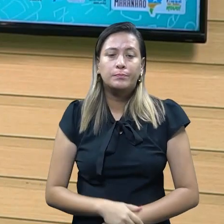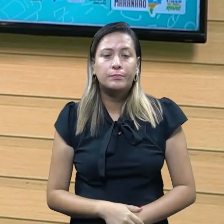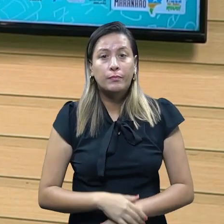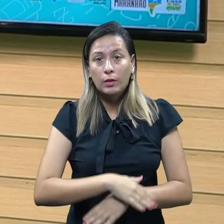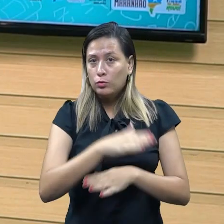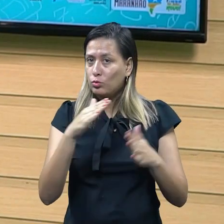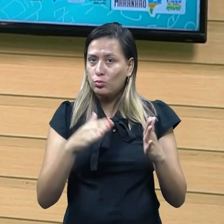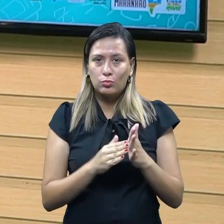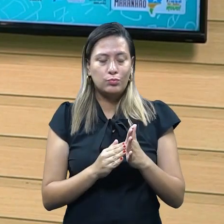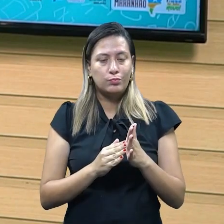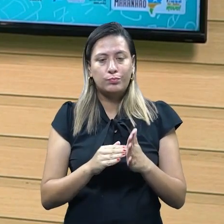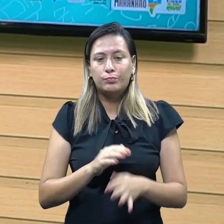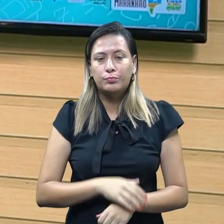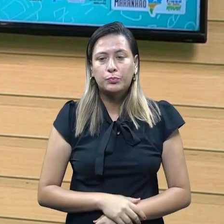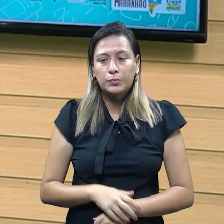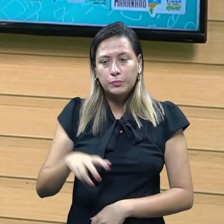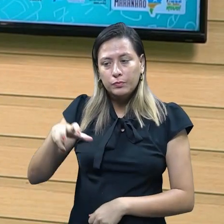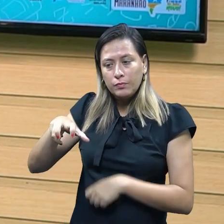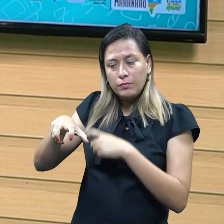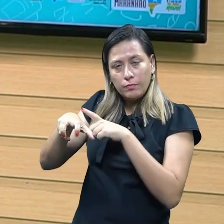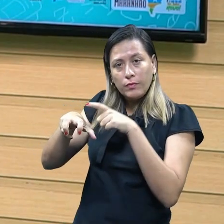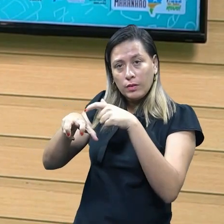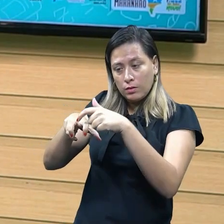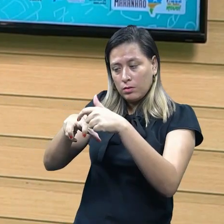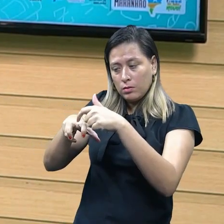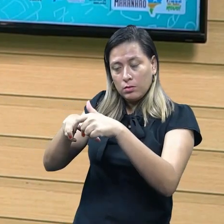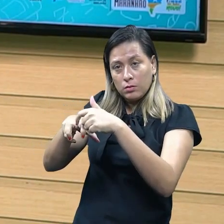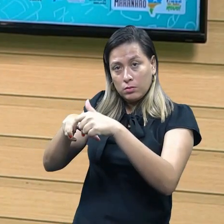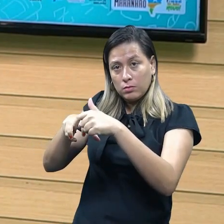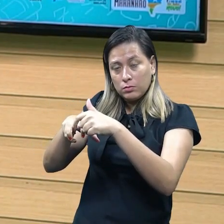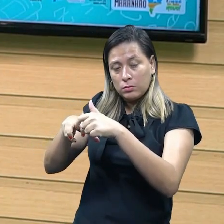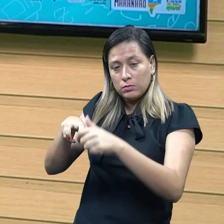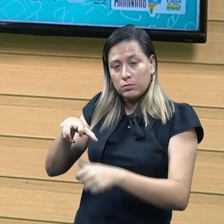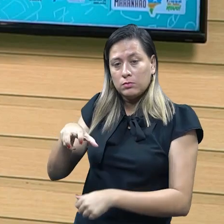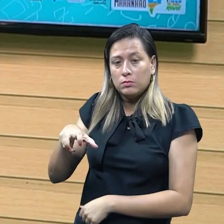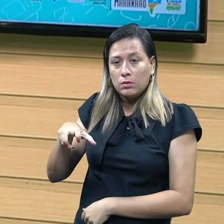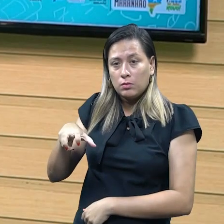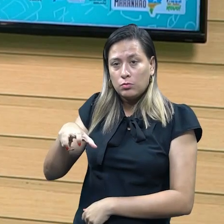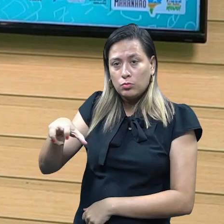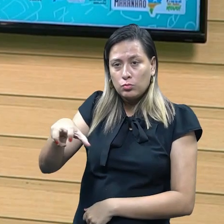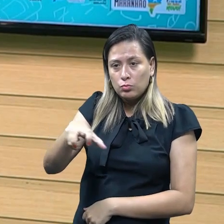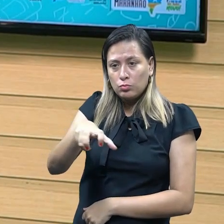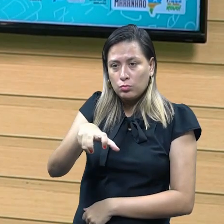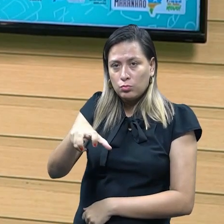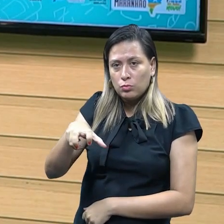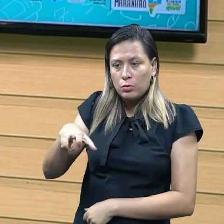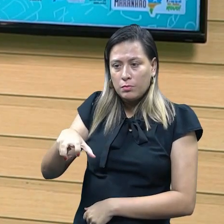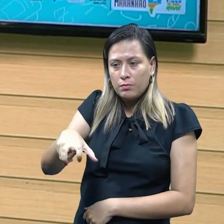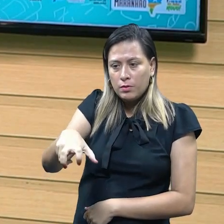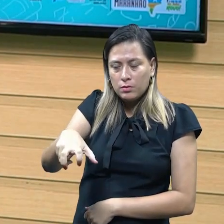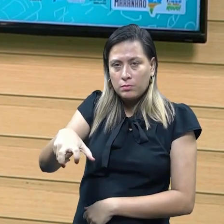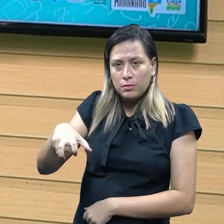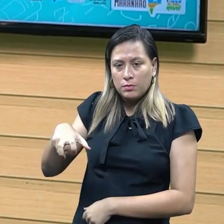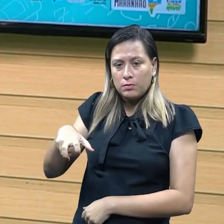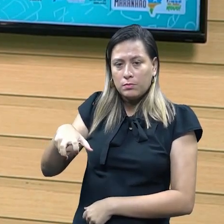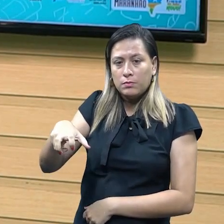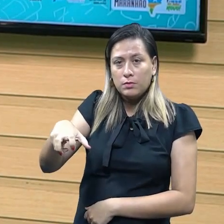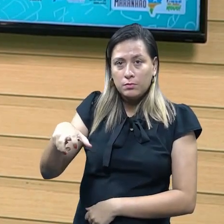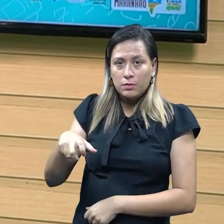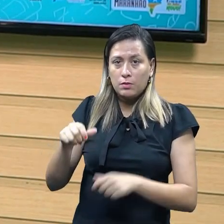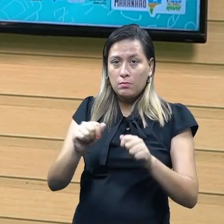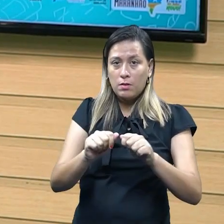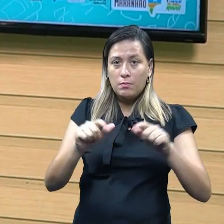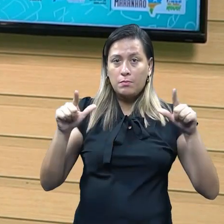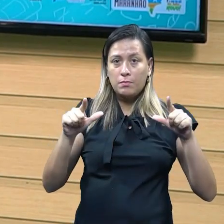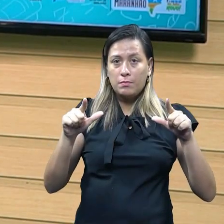todos. Se você girar essa esfera, esse botãozinho rolante, numa direção, na outra, para frente ou para